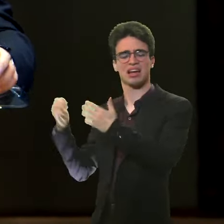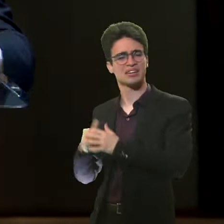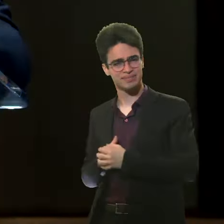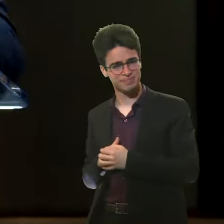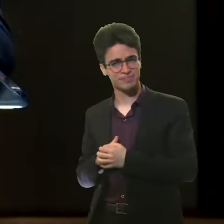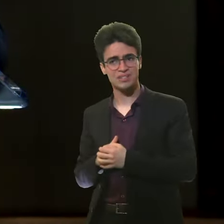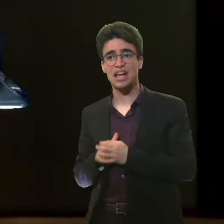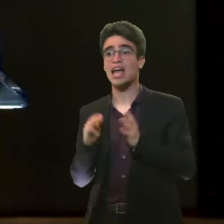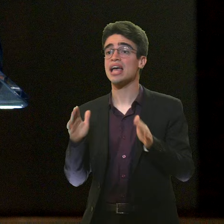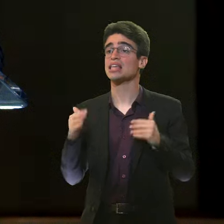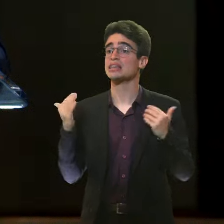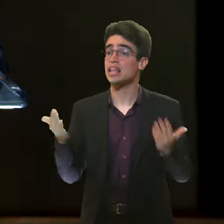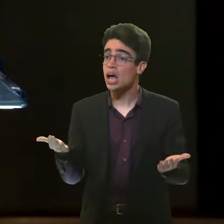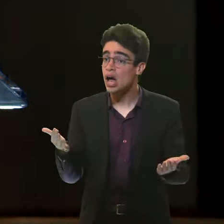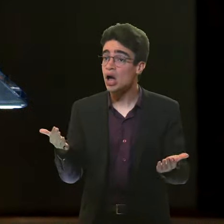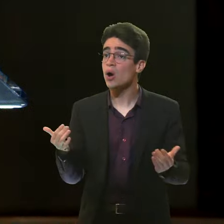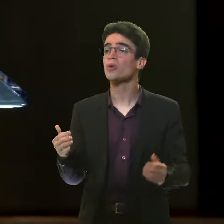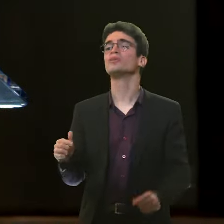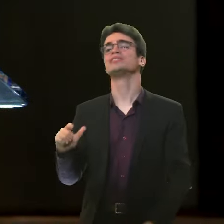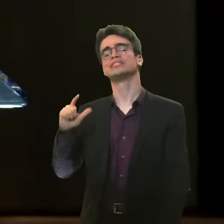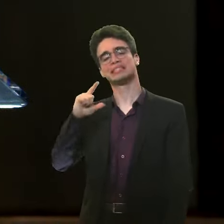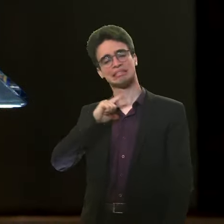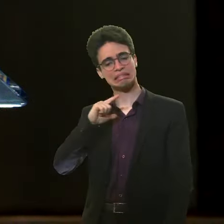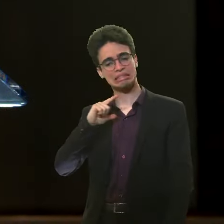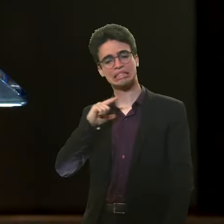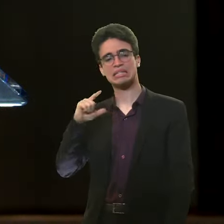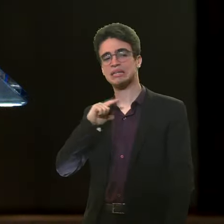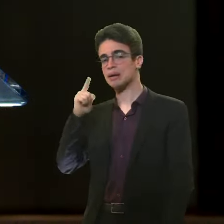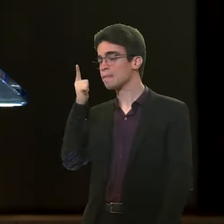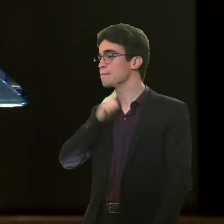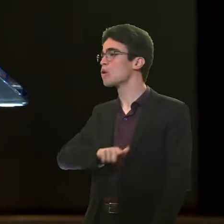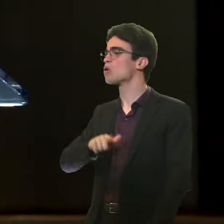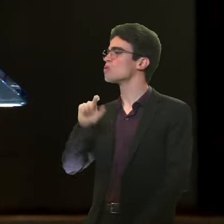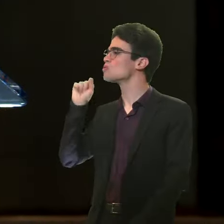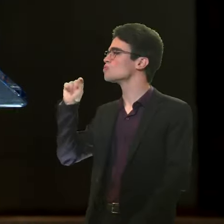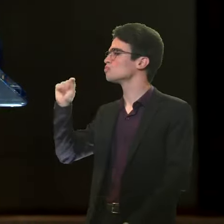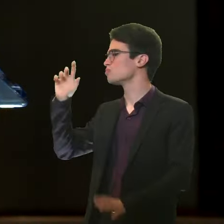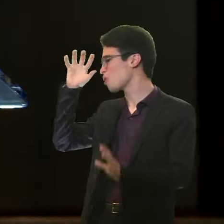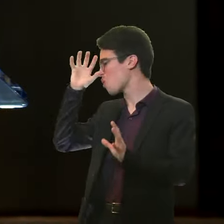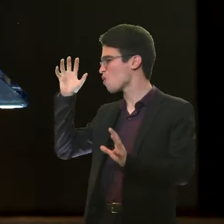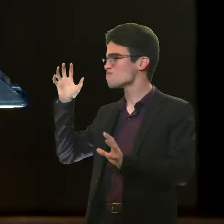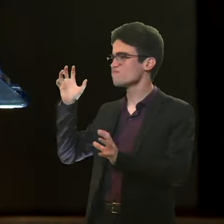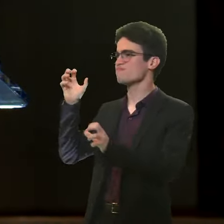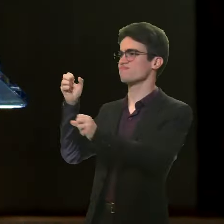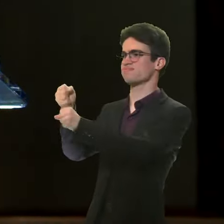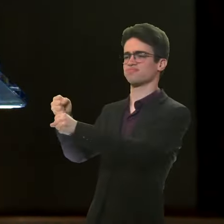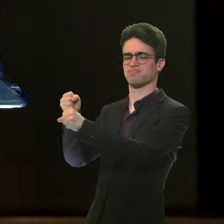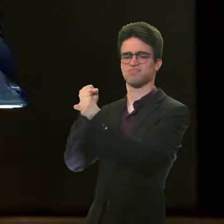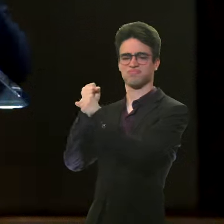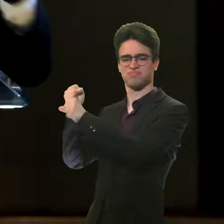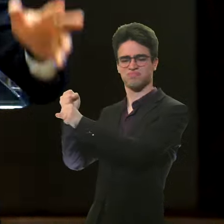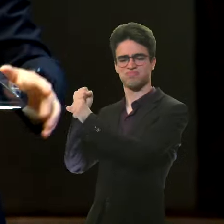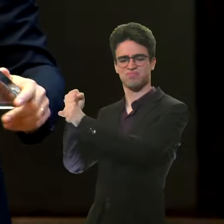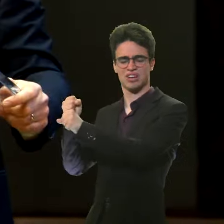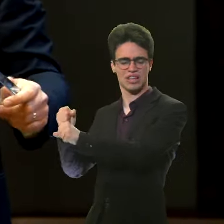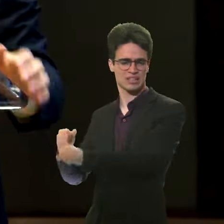ali a gente vai sendo levado a um nível de confiança mais profunda. E essa é a segunda lição que a gente